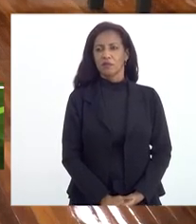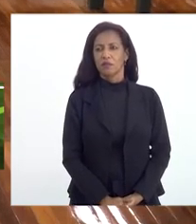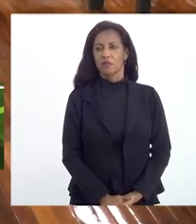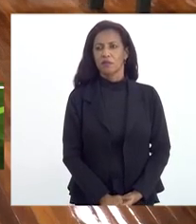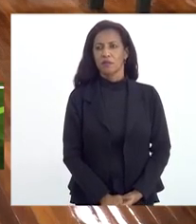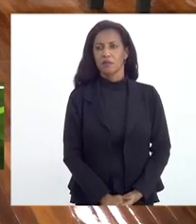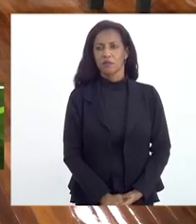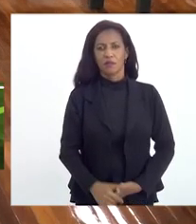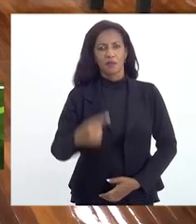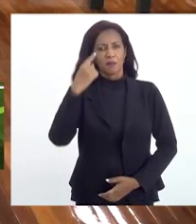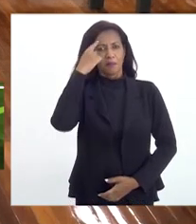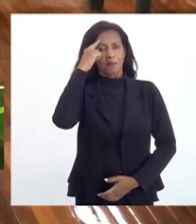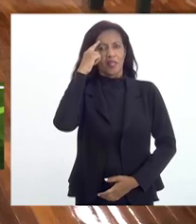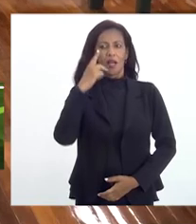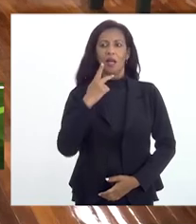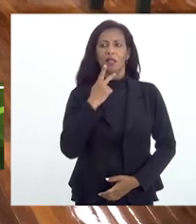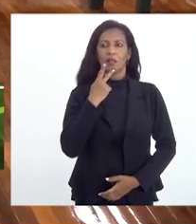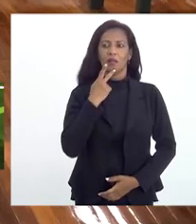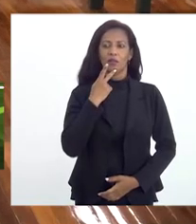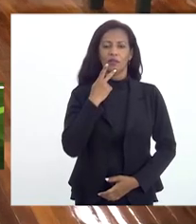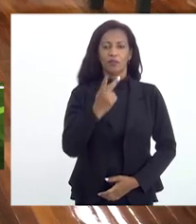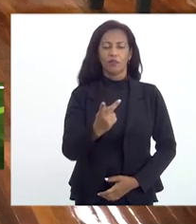Eu sei que você ia dizer que hoje é o dia do Xangô.